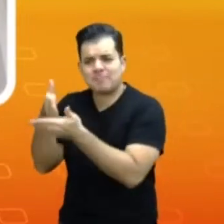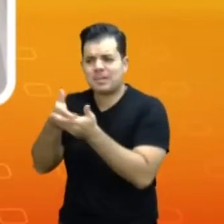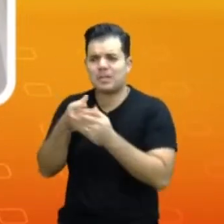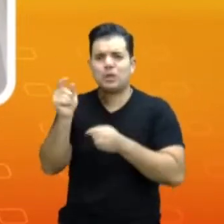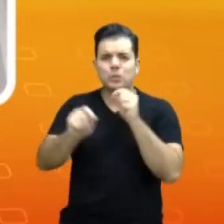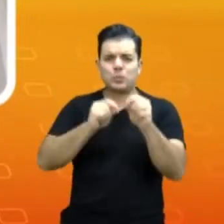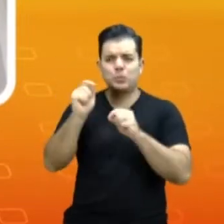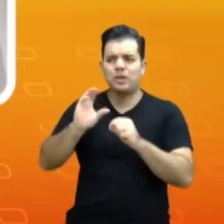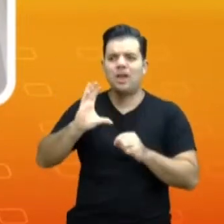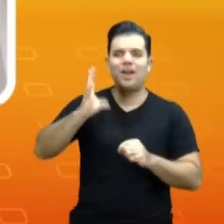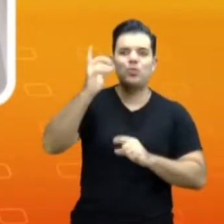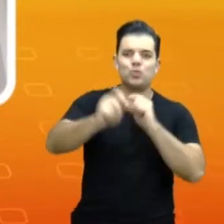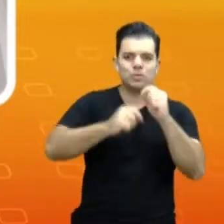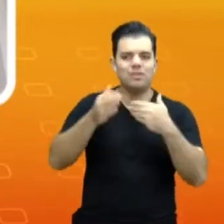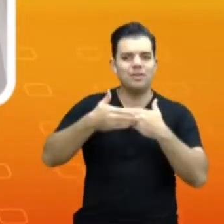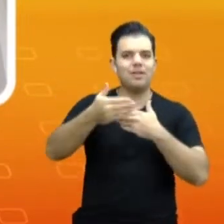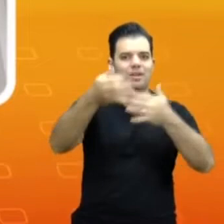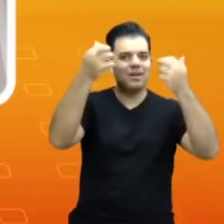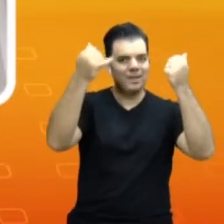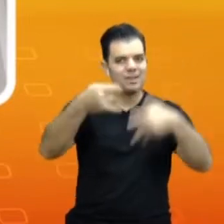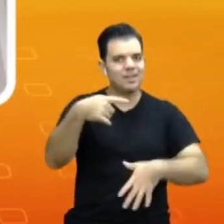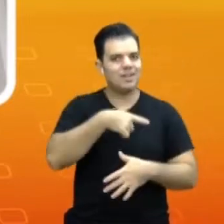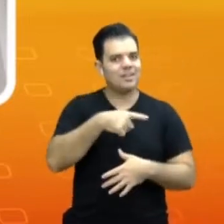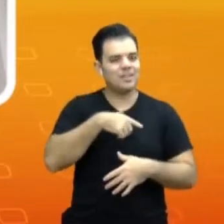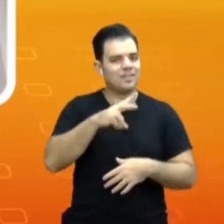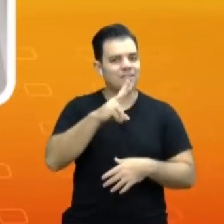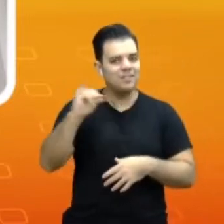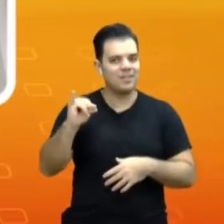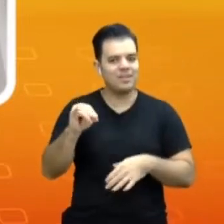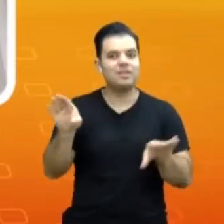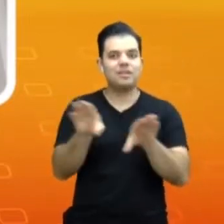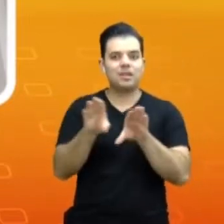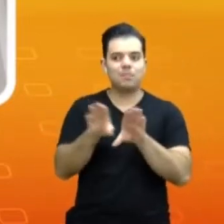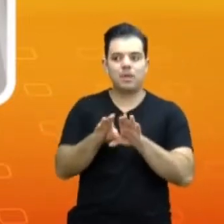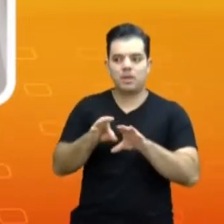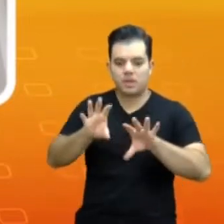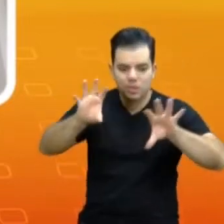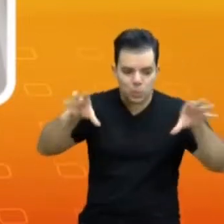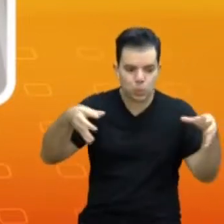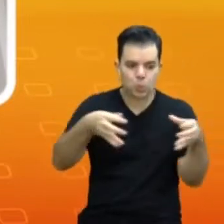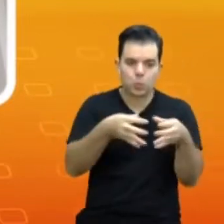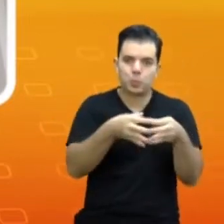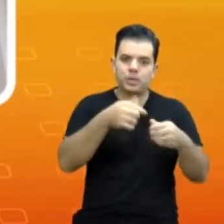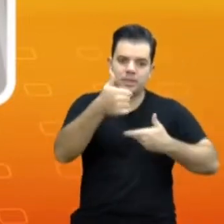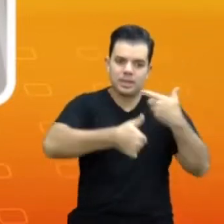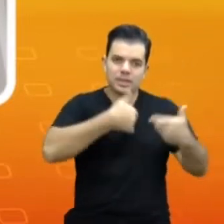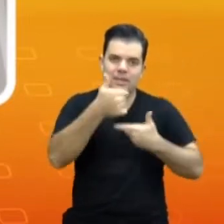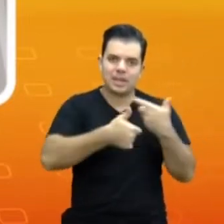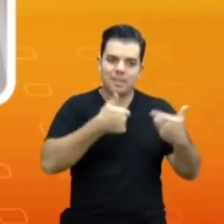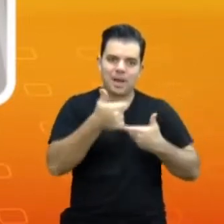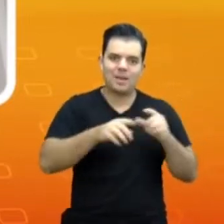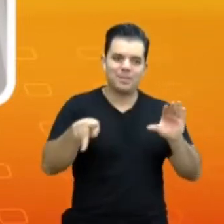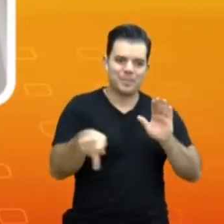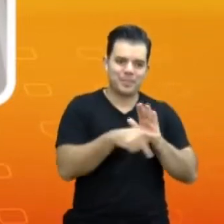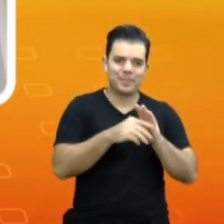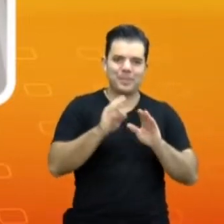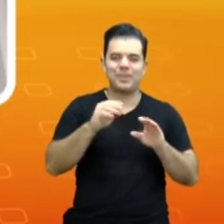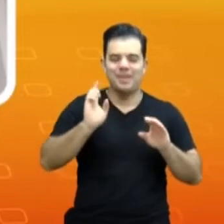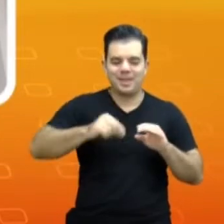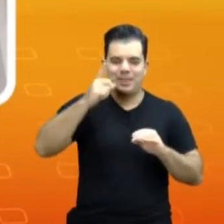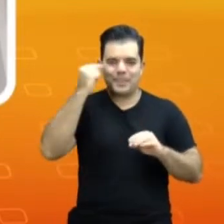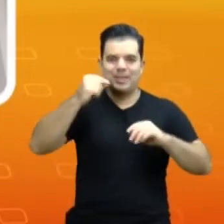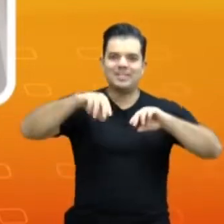foi isso ao longo do processo, mas em fechar essa equipe, a equipe do Band Esportes, ela foi